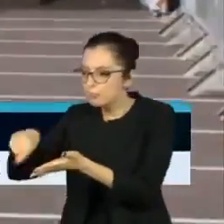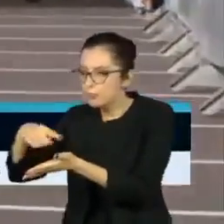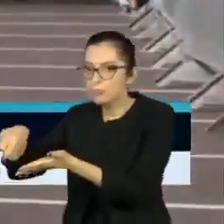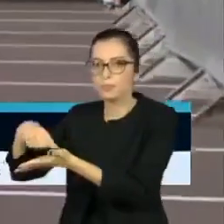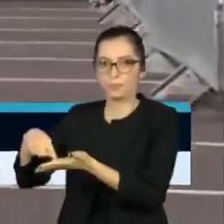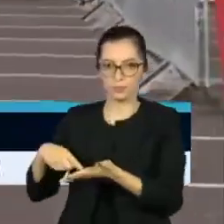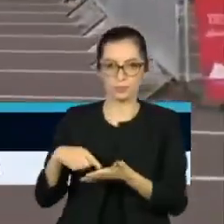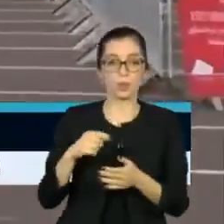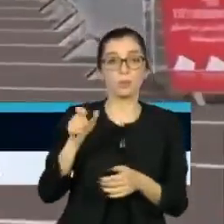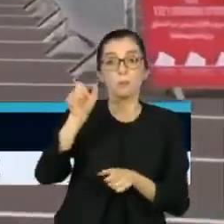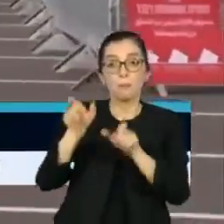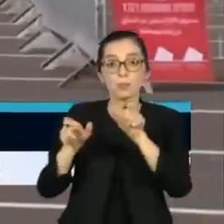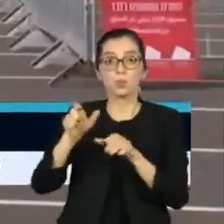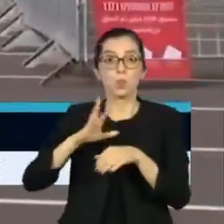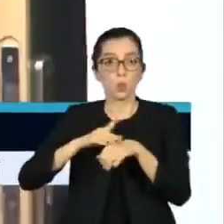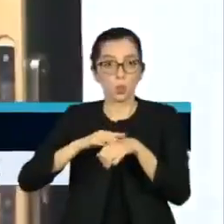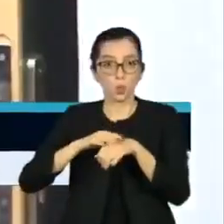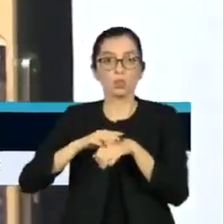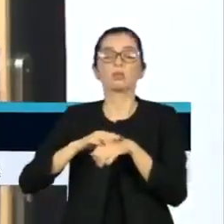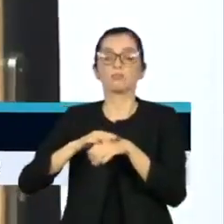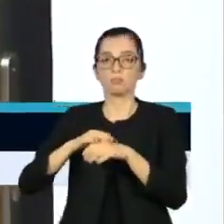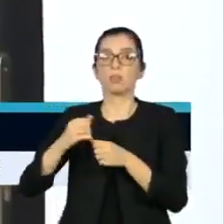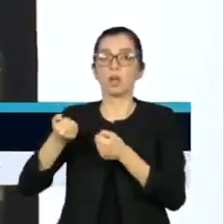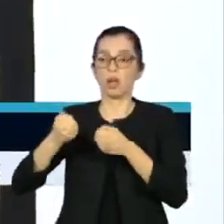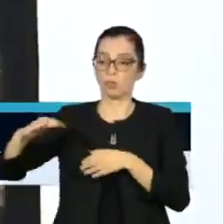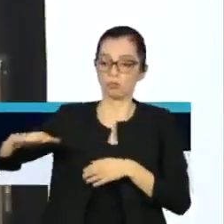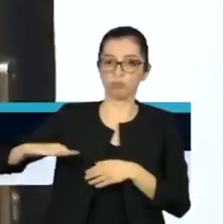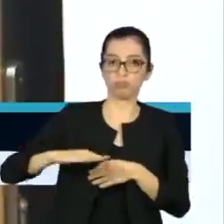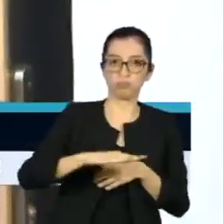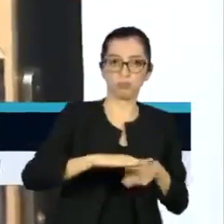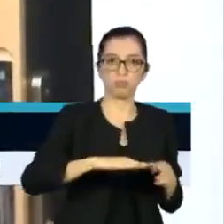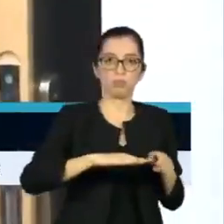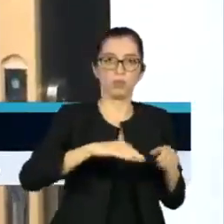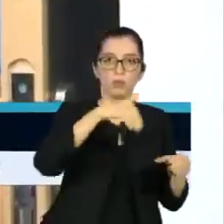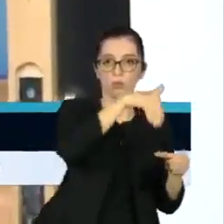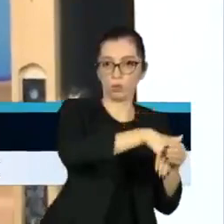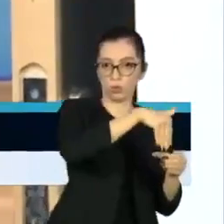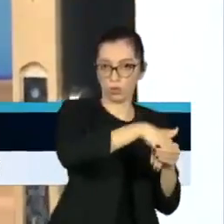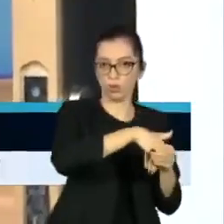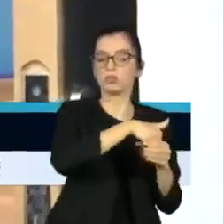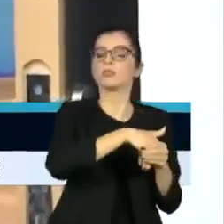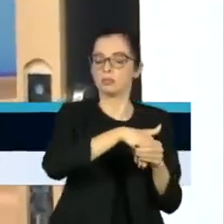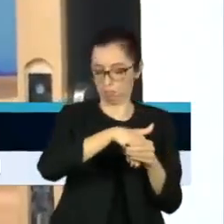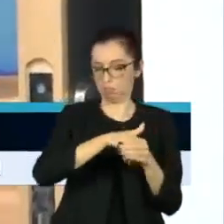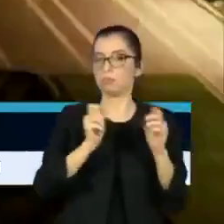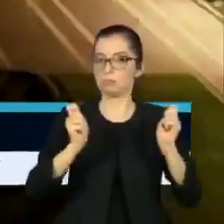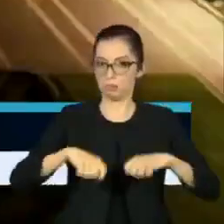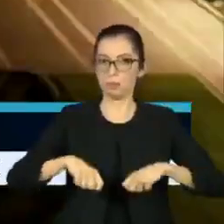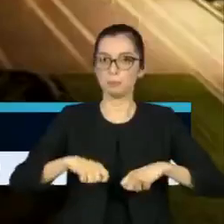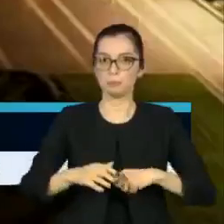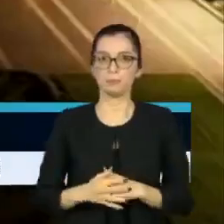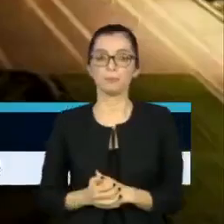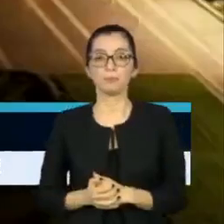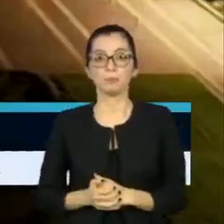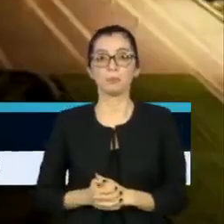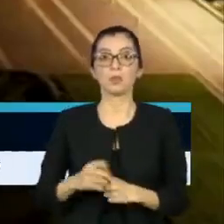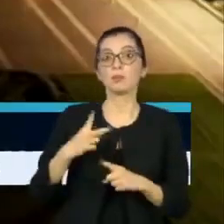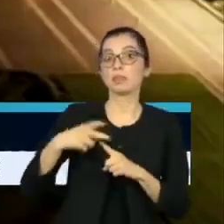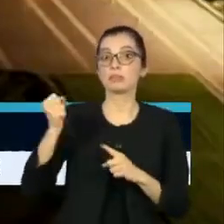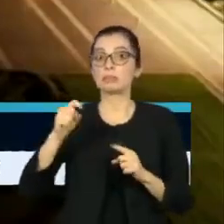para depositar seus votos no drive-thru. As pesquisas de boca de urna indicam que não há um vencedor claro. De acordo